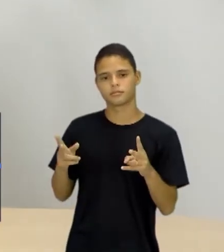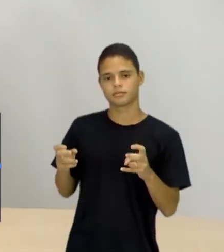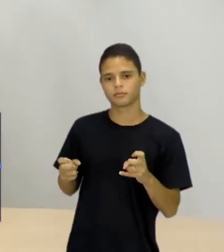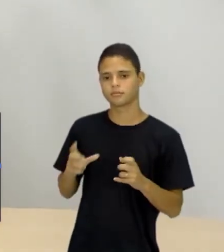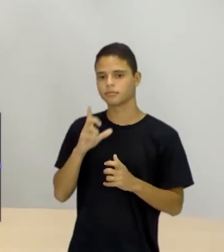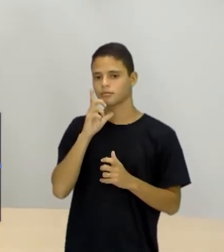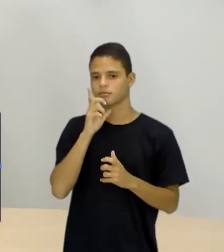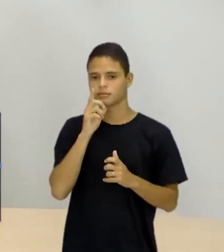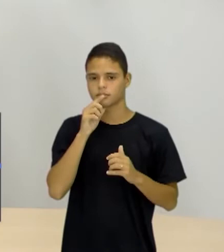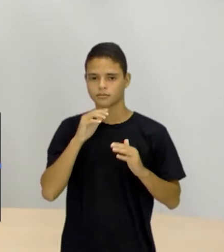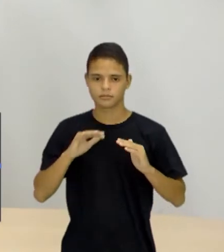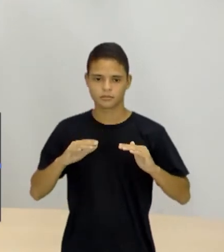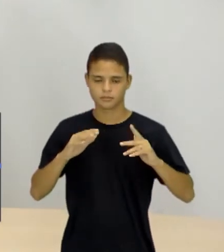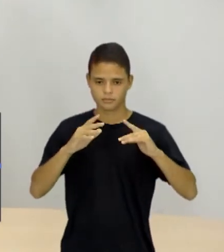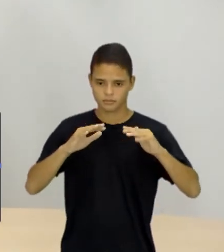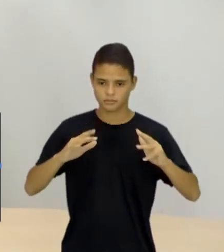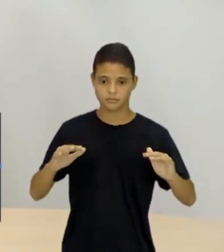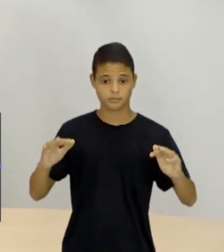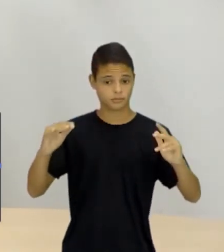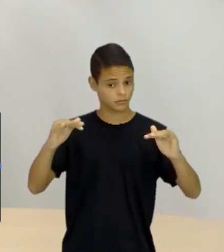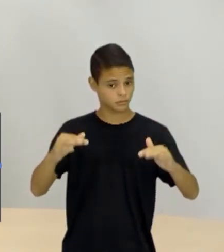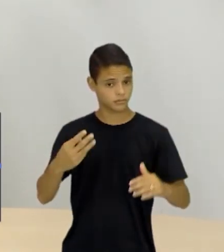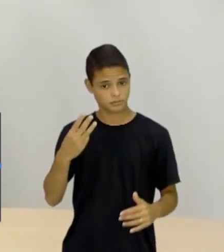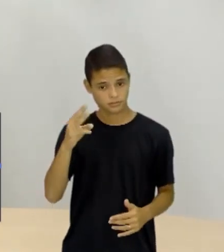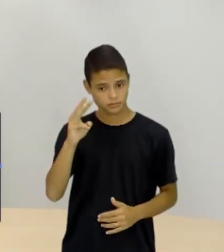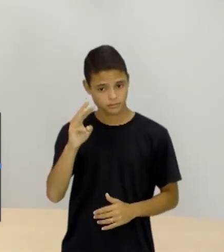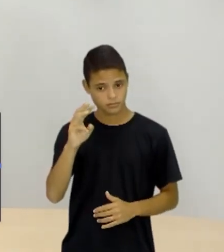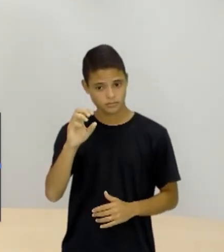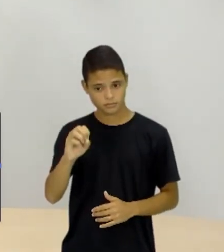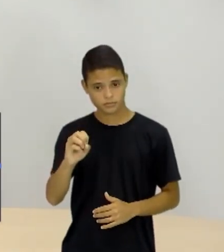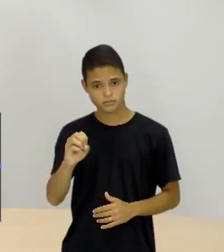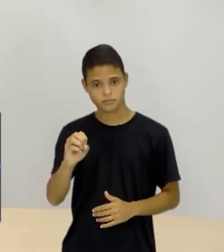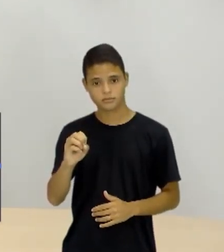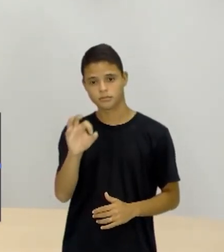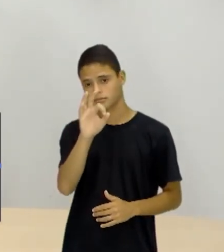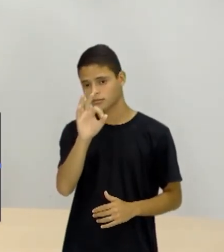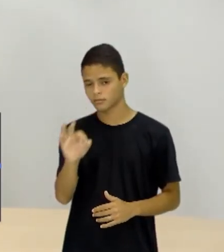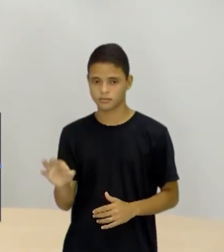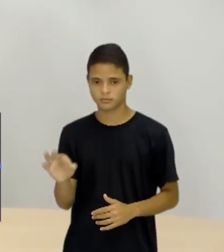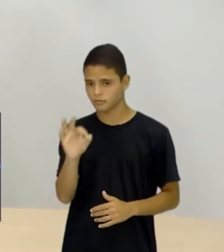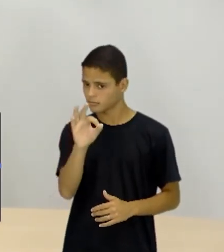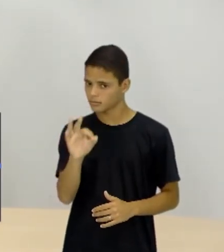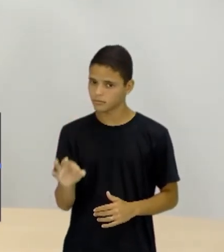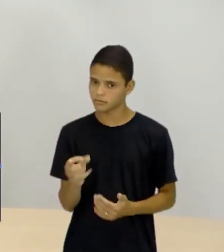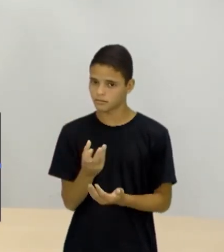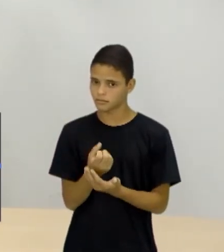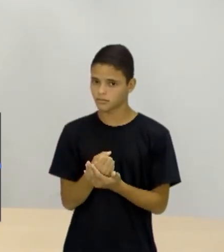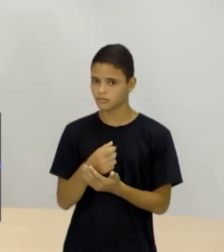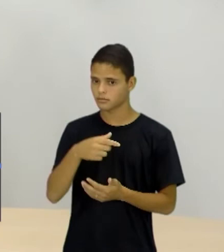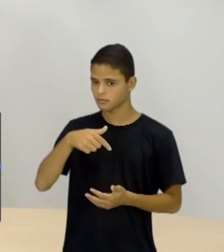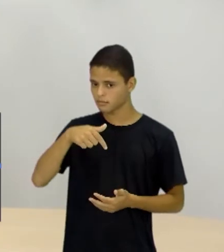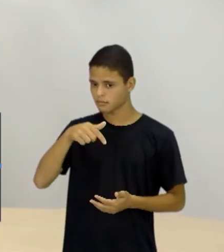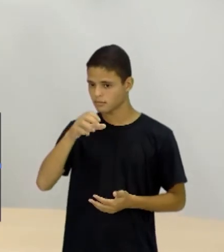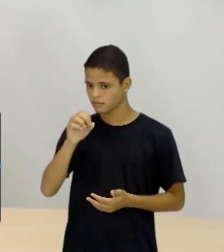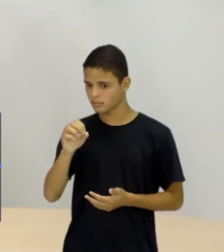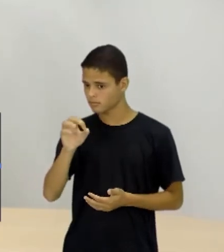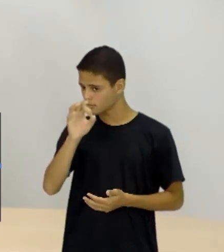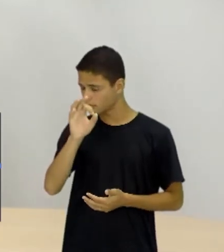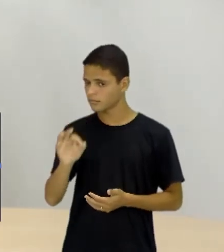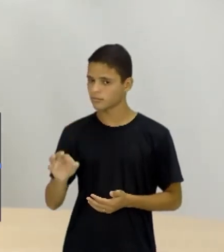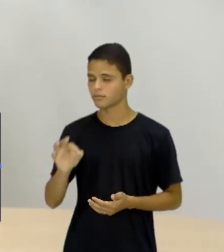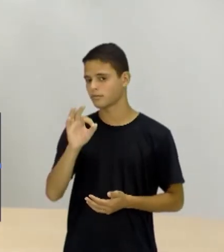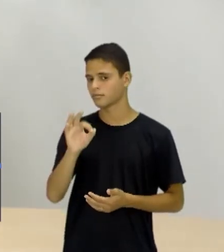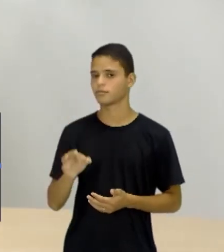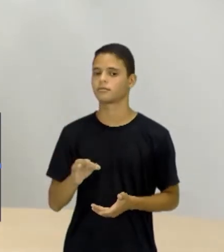toda, mas é 30% só da superfície que está seco. Ali molhadinha, né? Isso, é 70% está molhadinho, úmido, né?